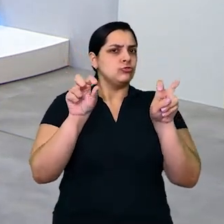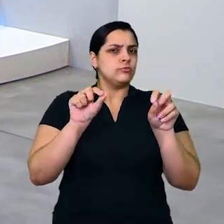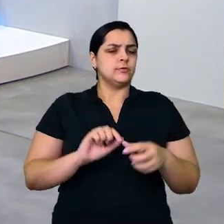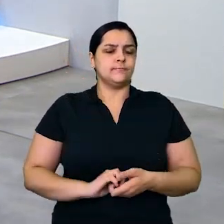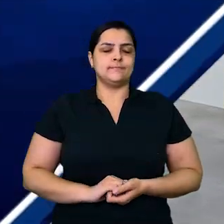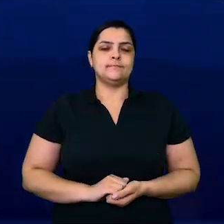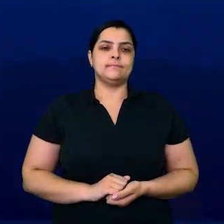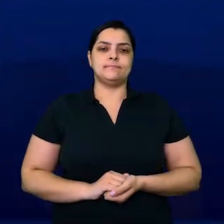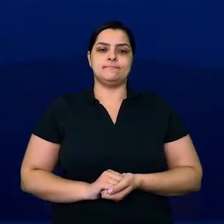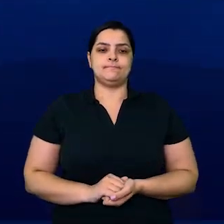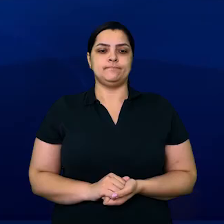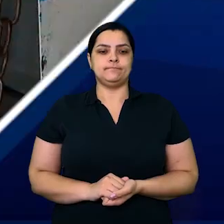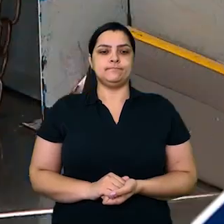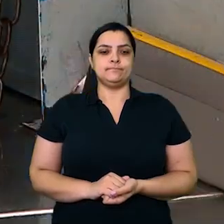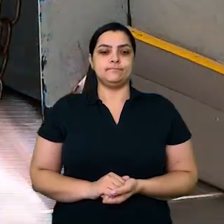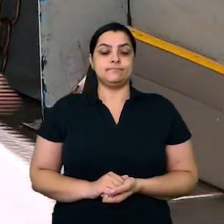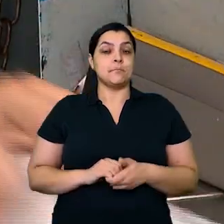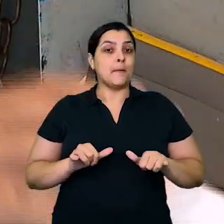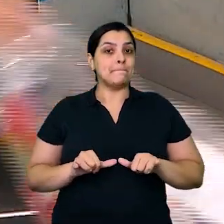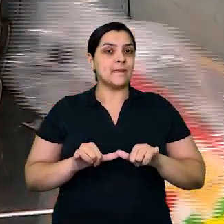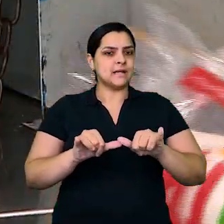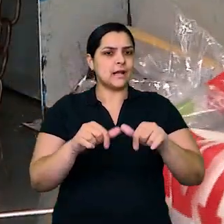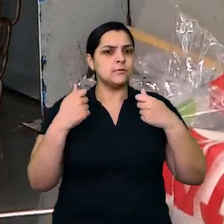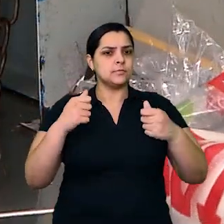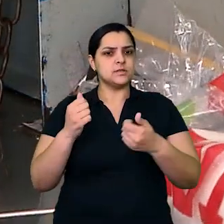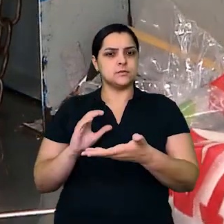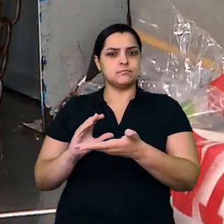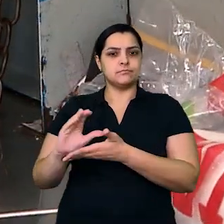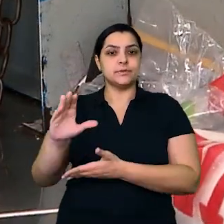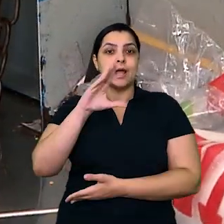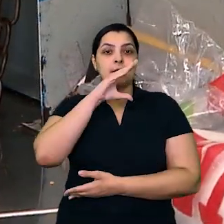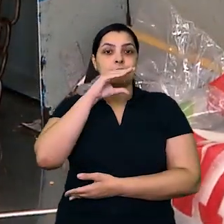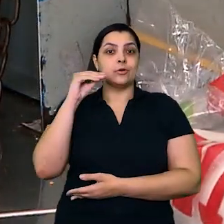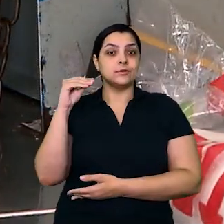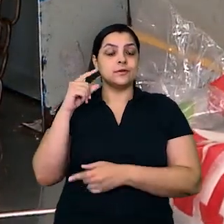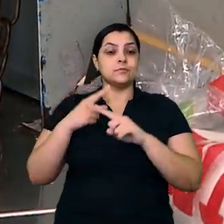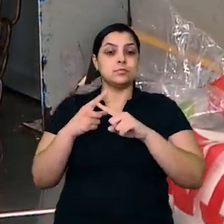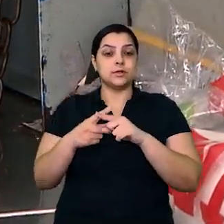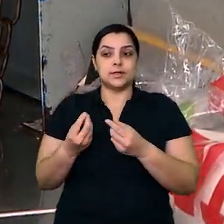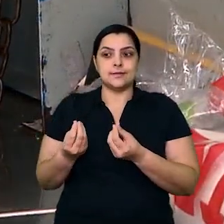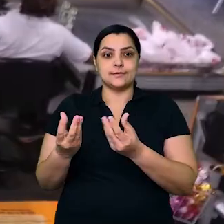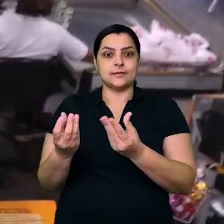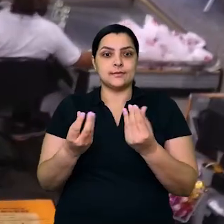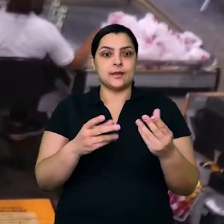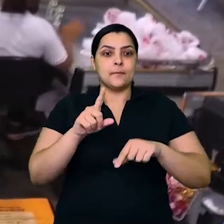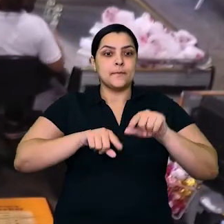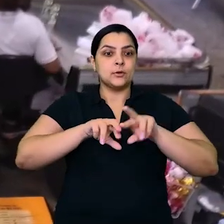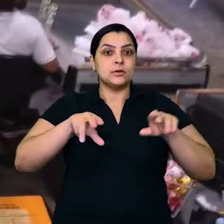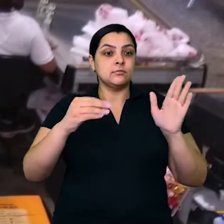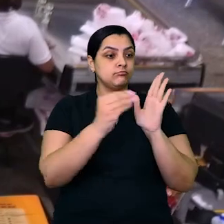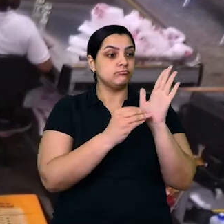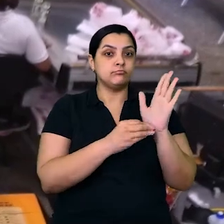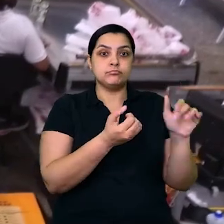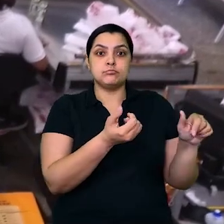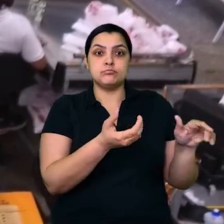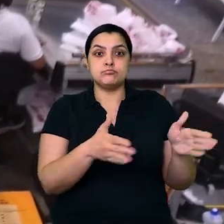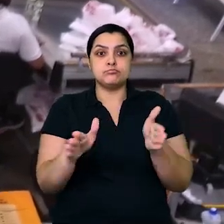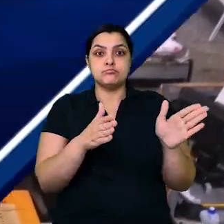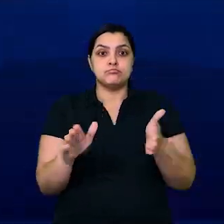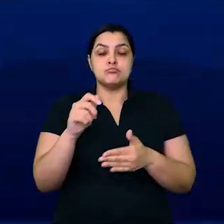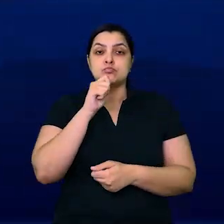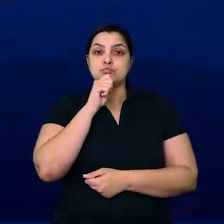ver. O supermercado deve indenizar adolescente apreendido por liberar mercadorias sem registro no caixa.